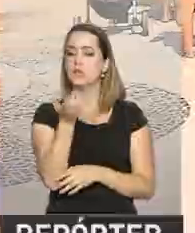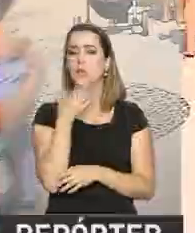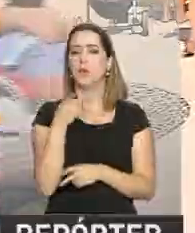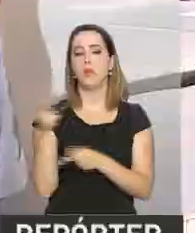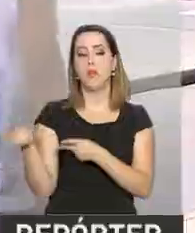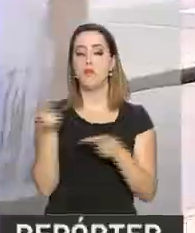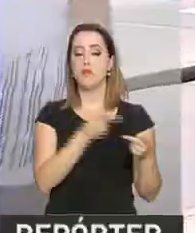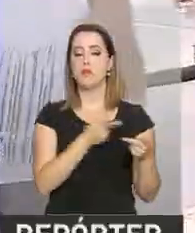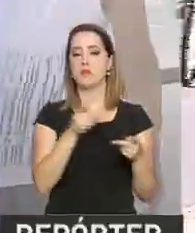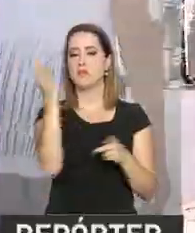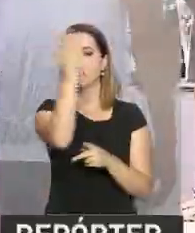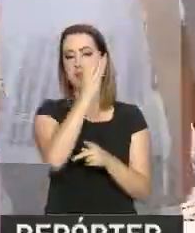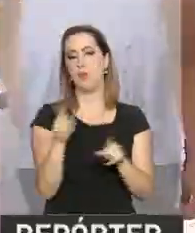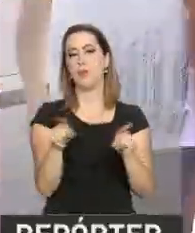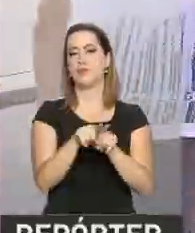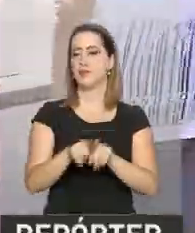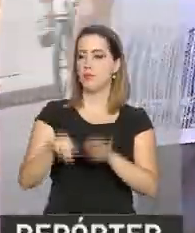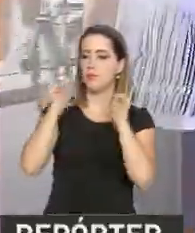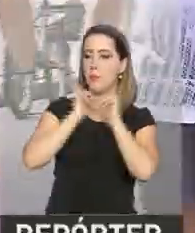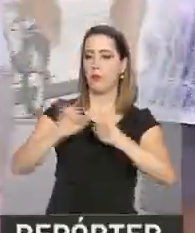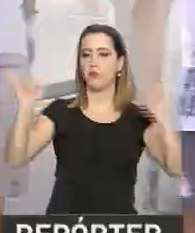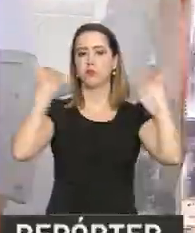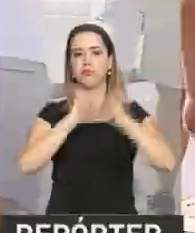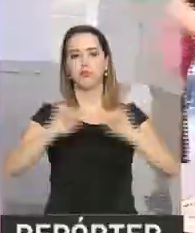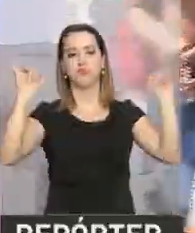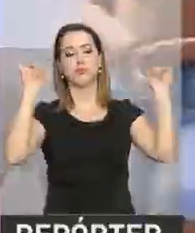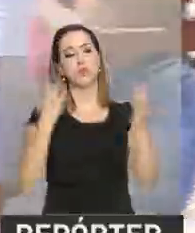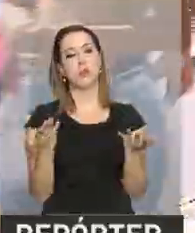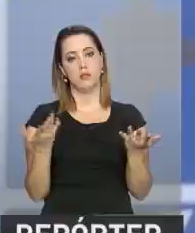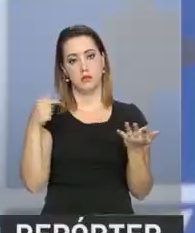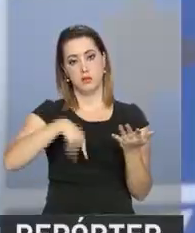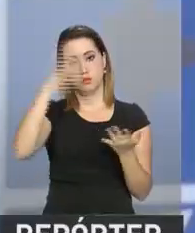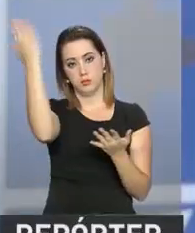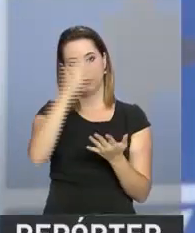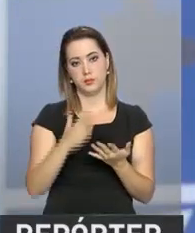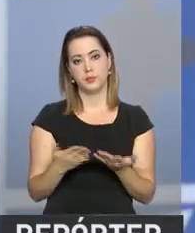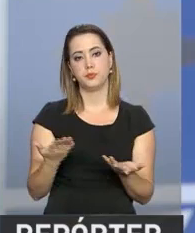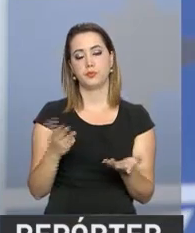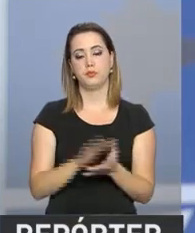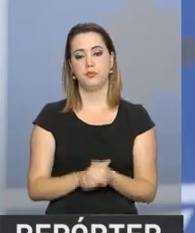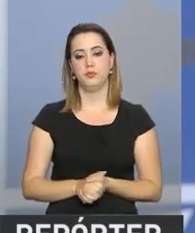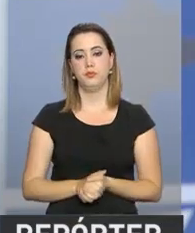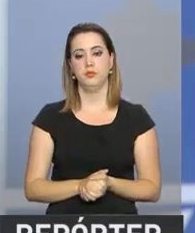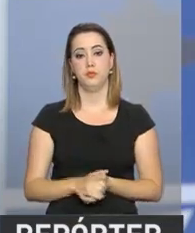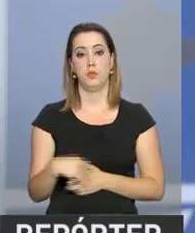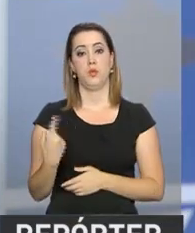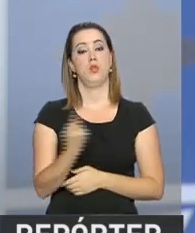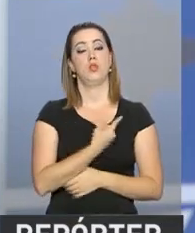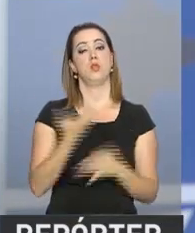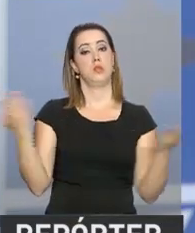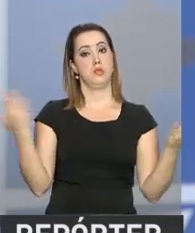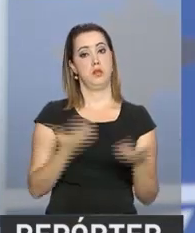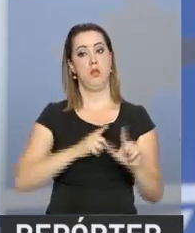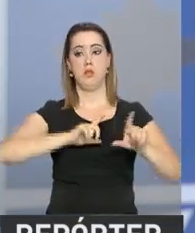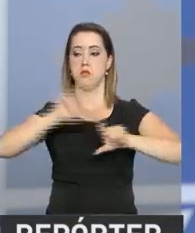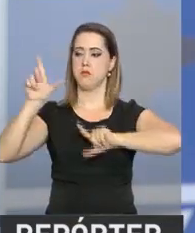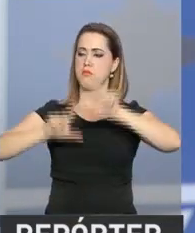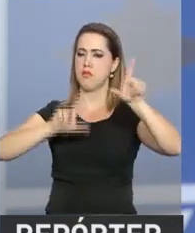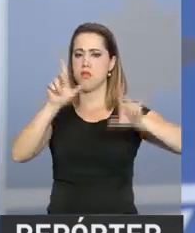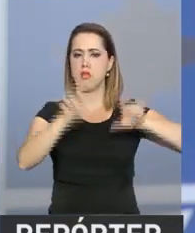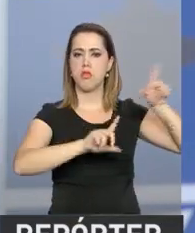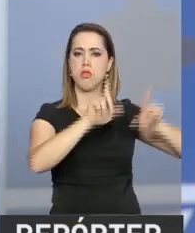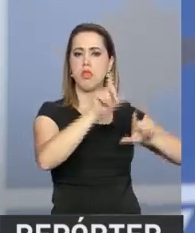2016 e a campanhas de promoção do país no exterior estamos no ar hoje em em